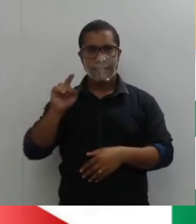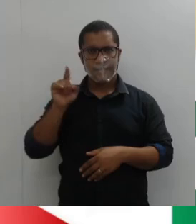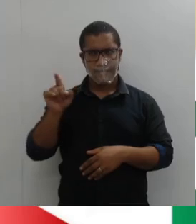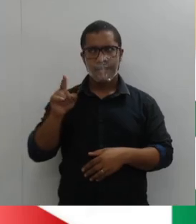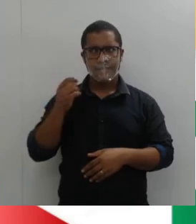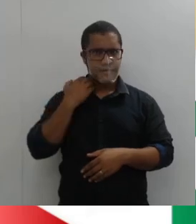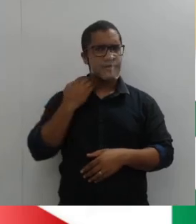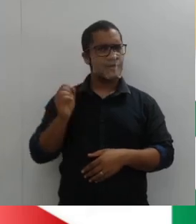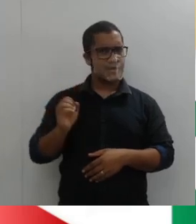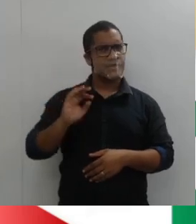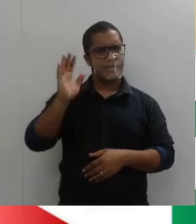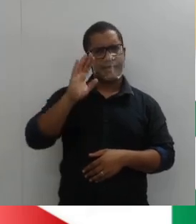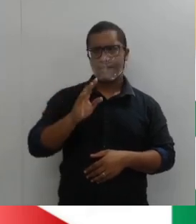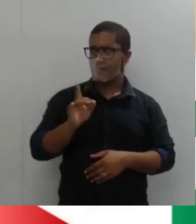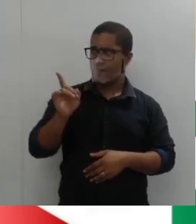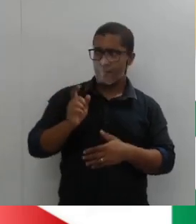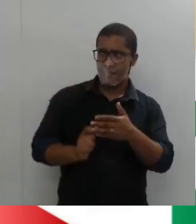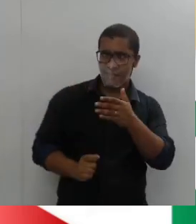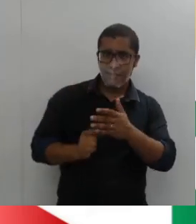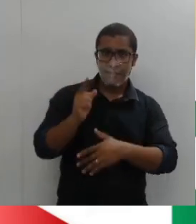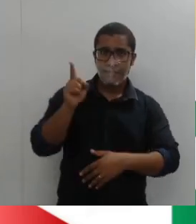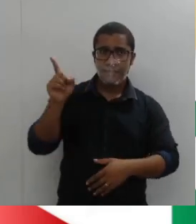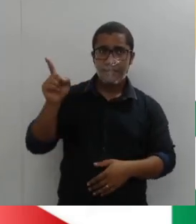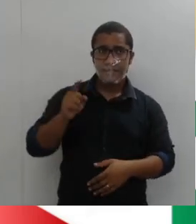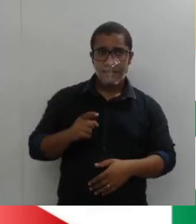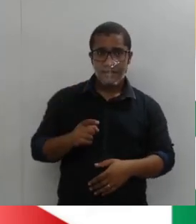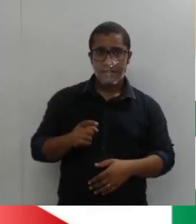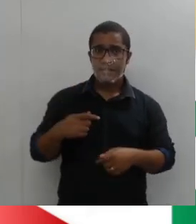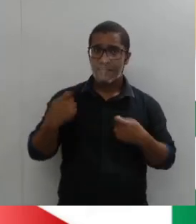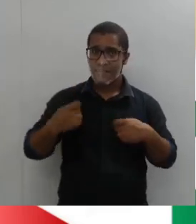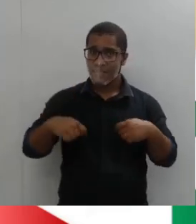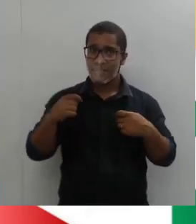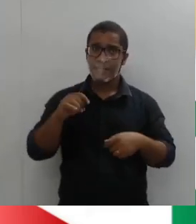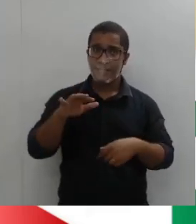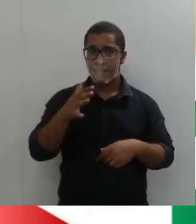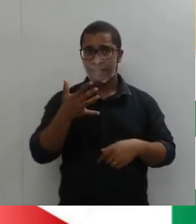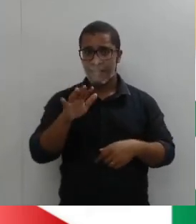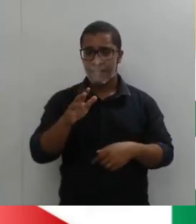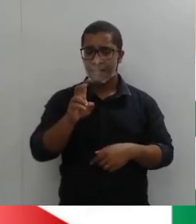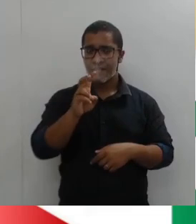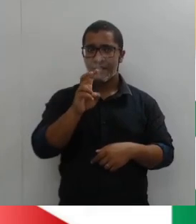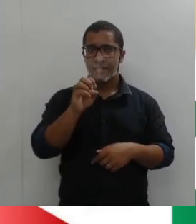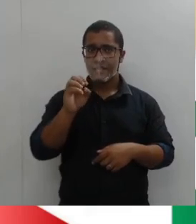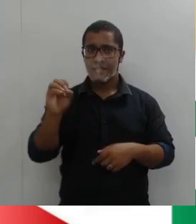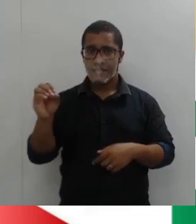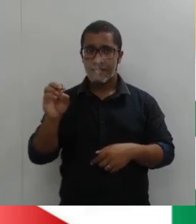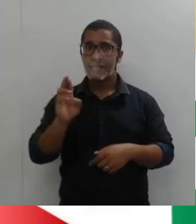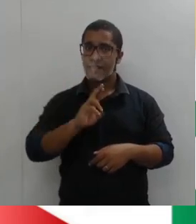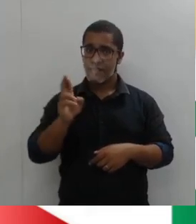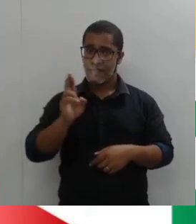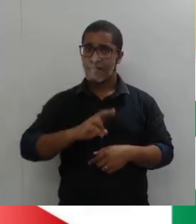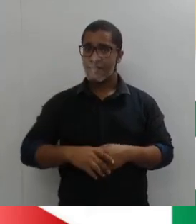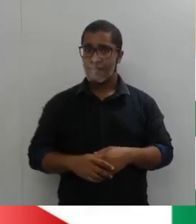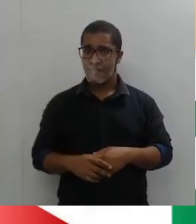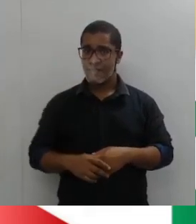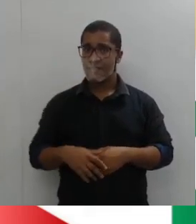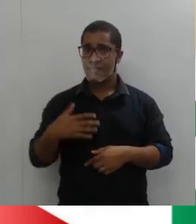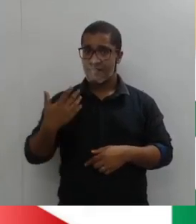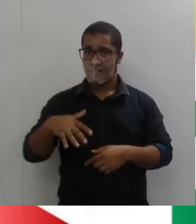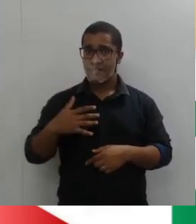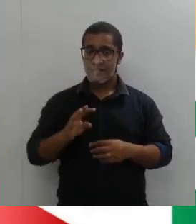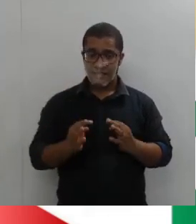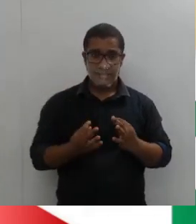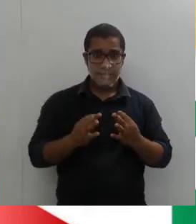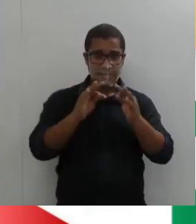relativamente caro. Para você comprar um game desse, no mínimo você vai desembolsar aí em torno de R$500. Então veja o quanto a